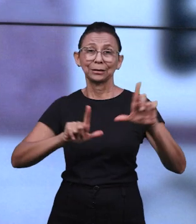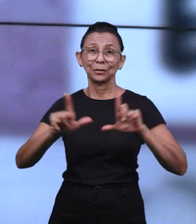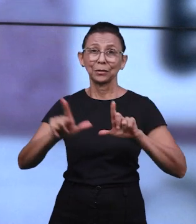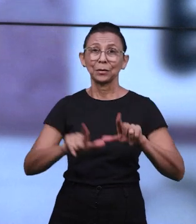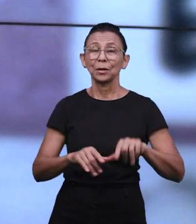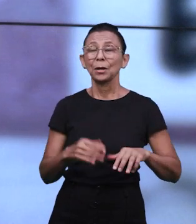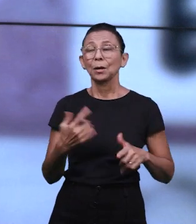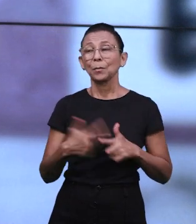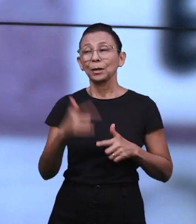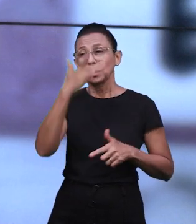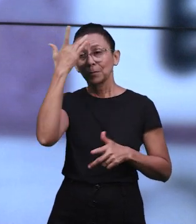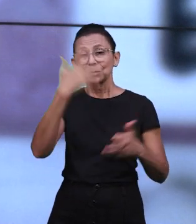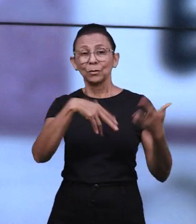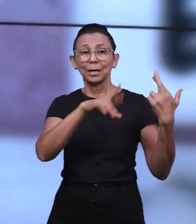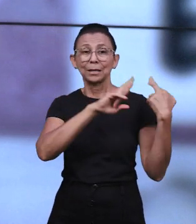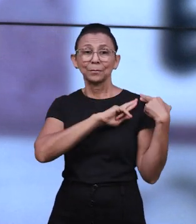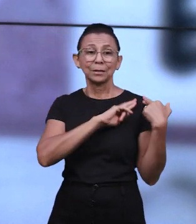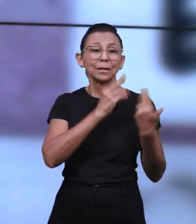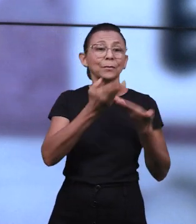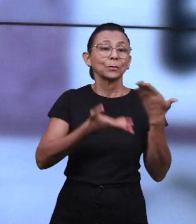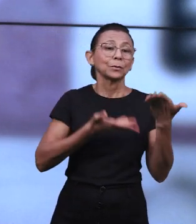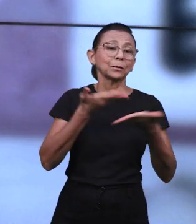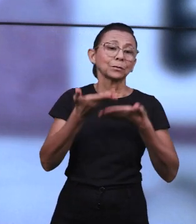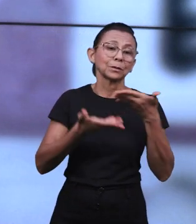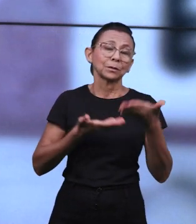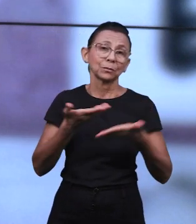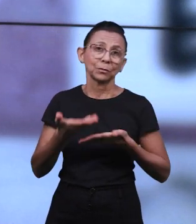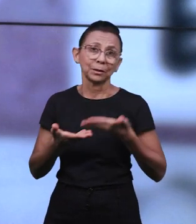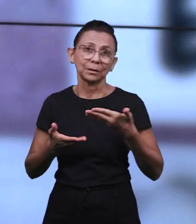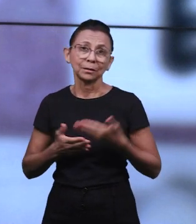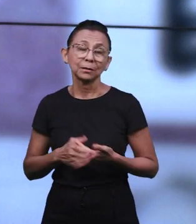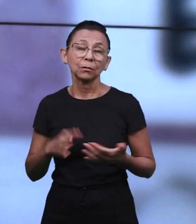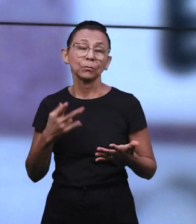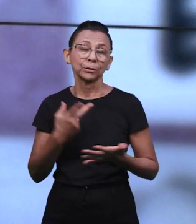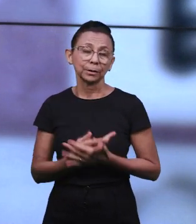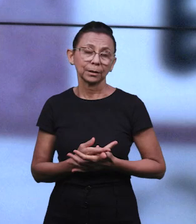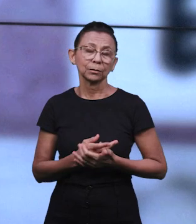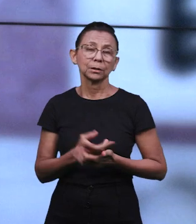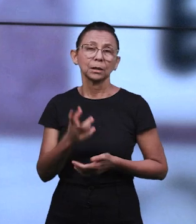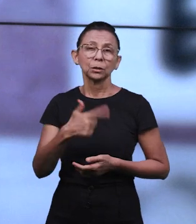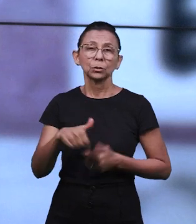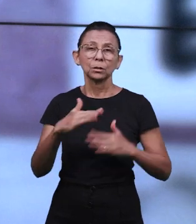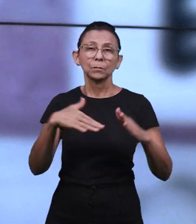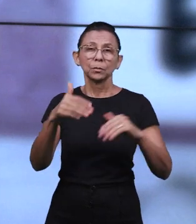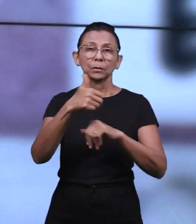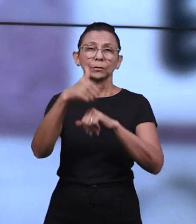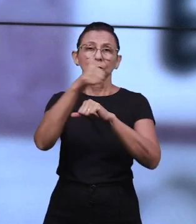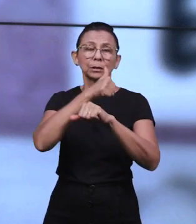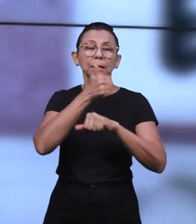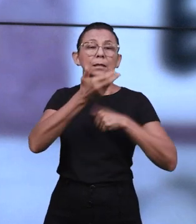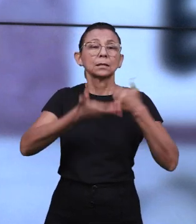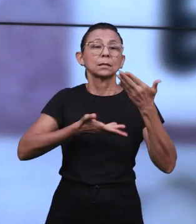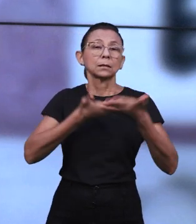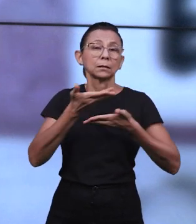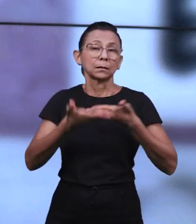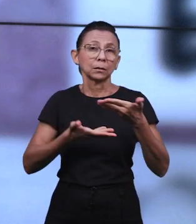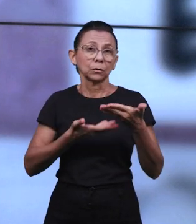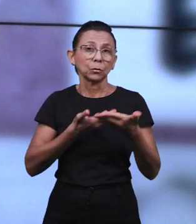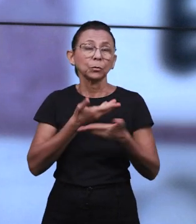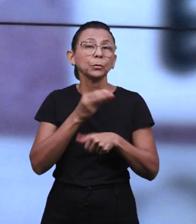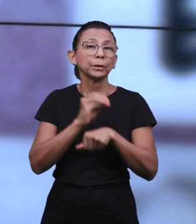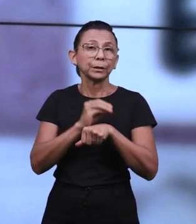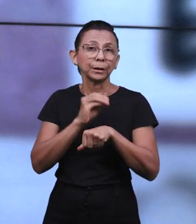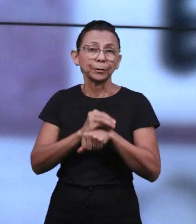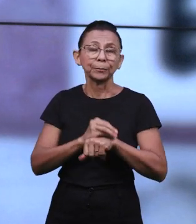e muitas vezes, para dar conta das atividades domésticas, as cuidadoras de modo geral, seja uma pessoa próxima da